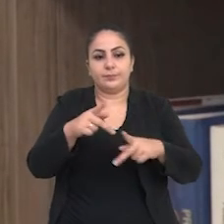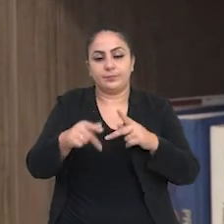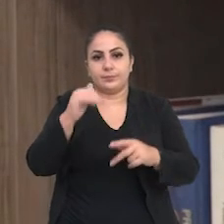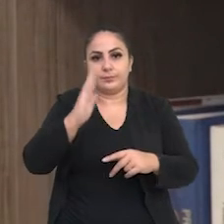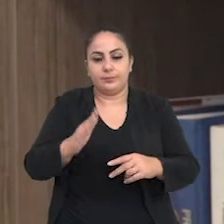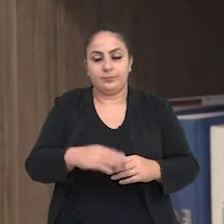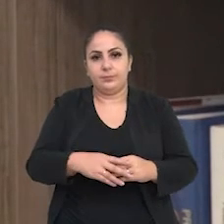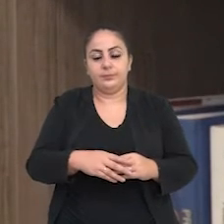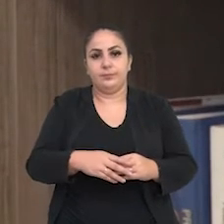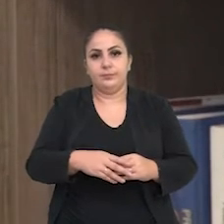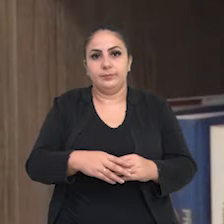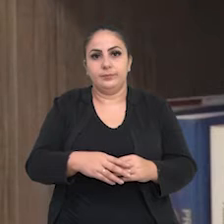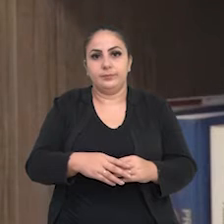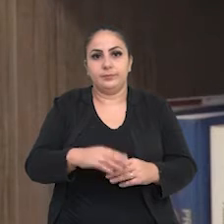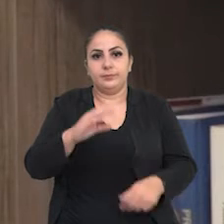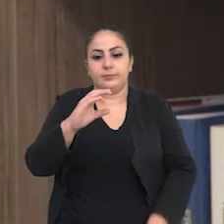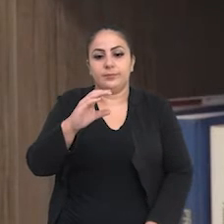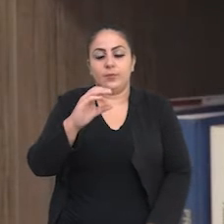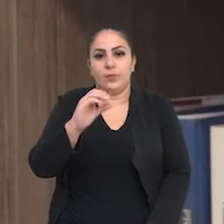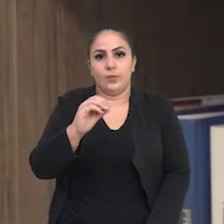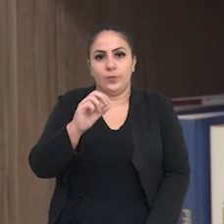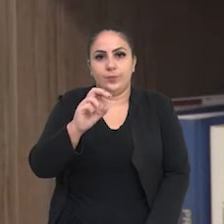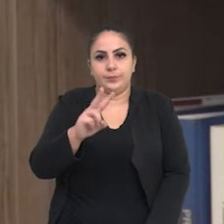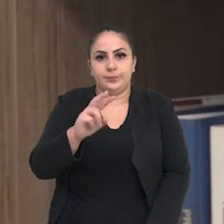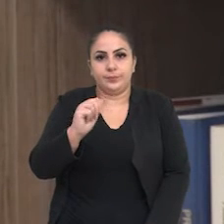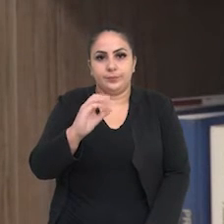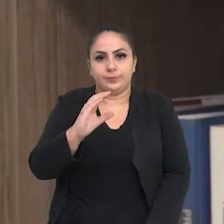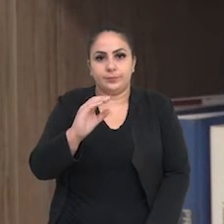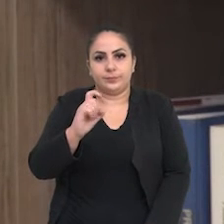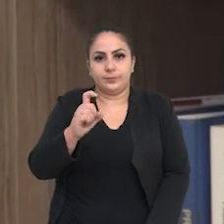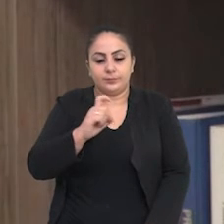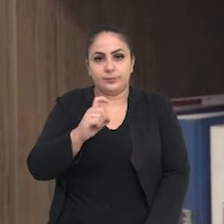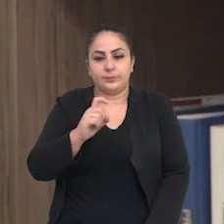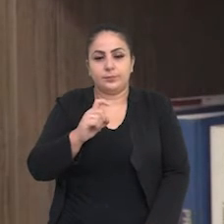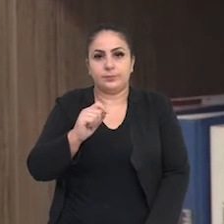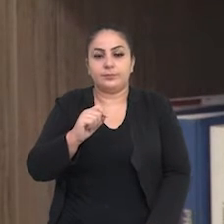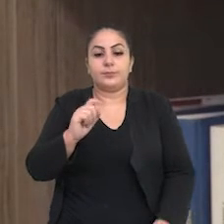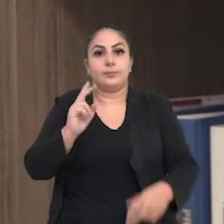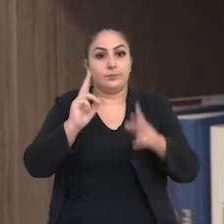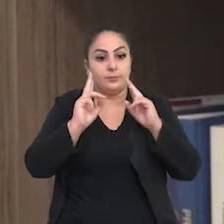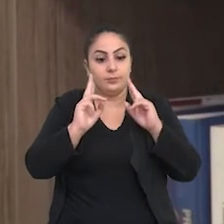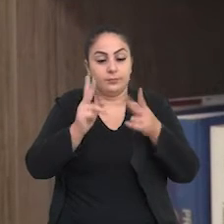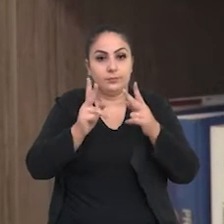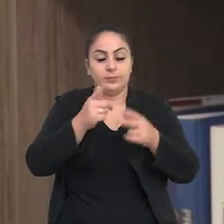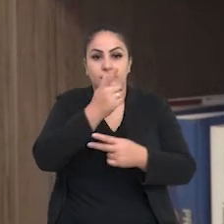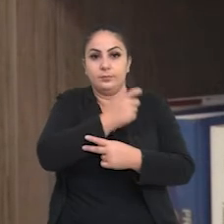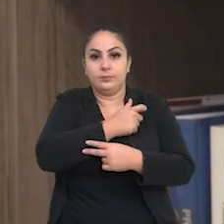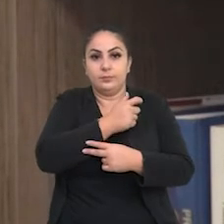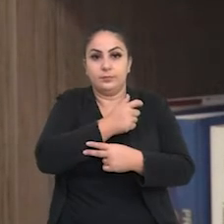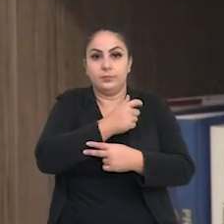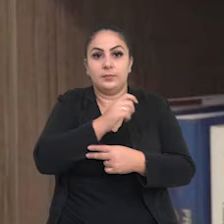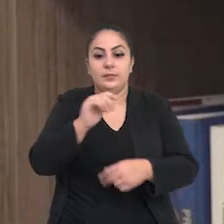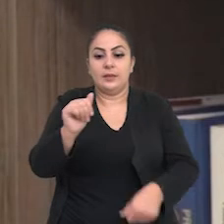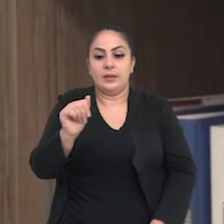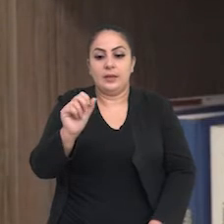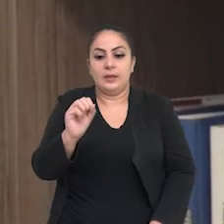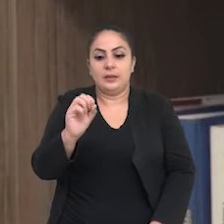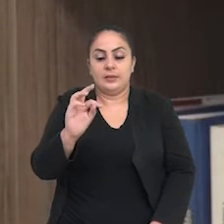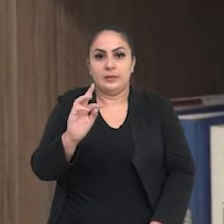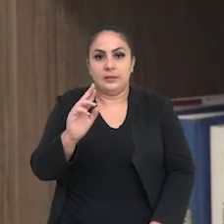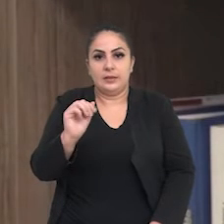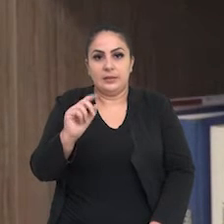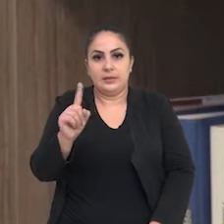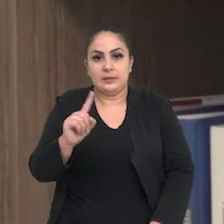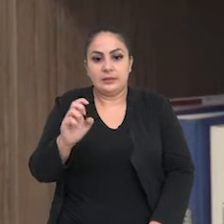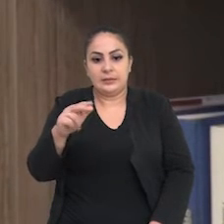público brasileiro. Uma é a Covaxin, que é a mesma vacina da AstraZeneca,